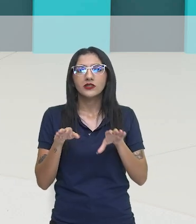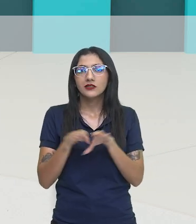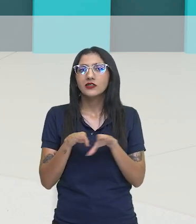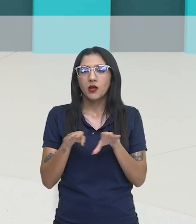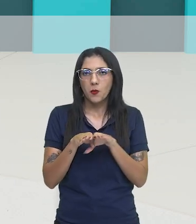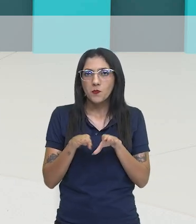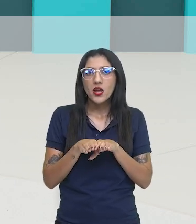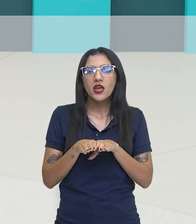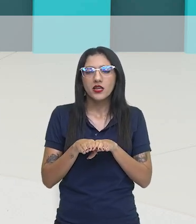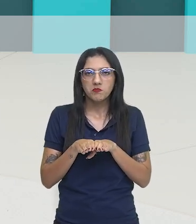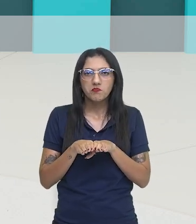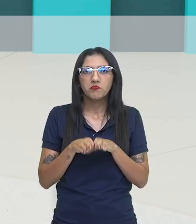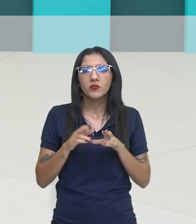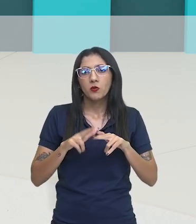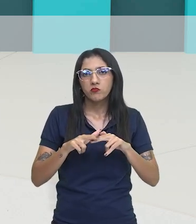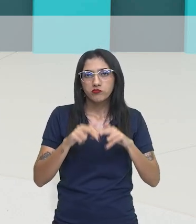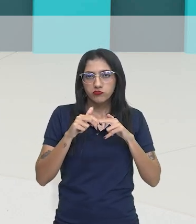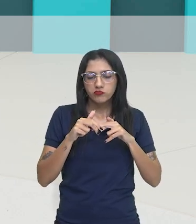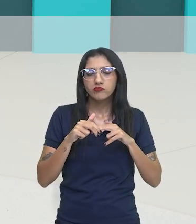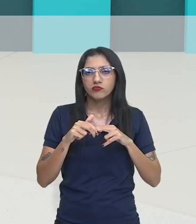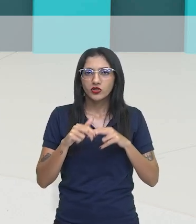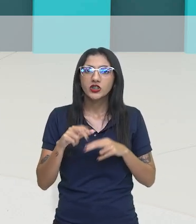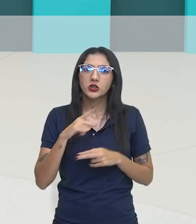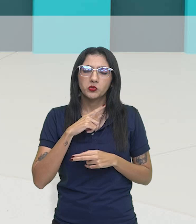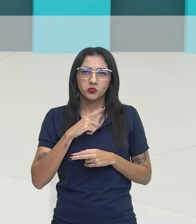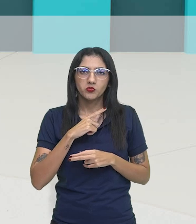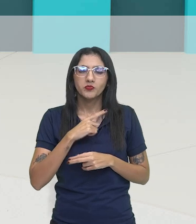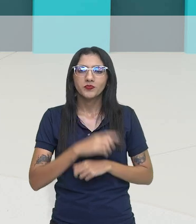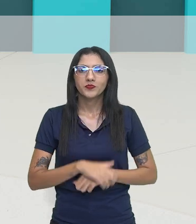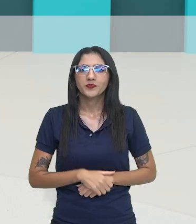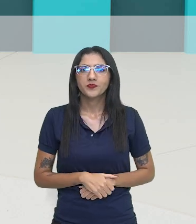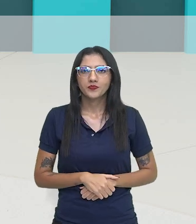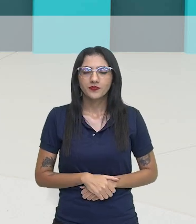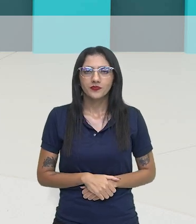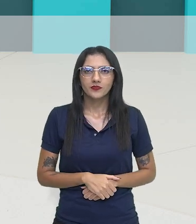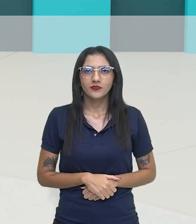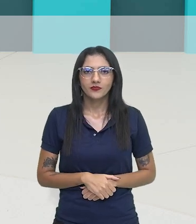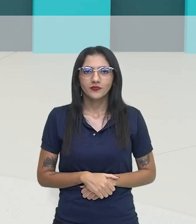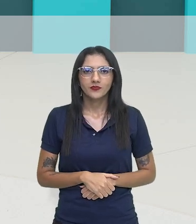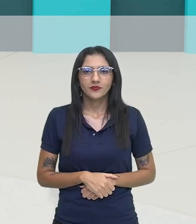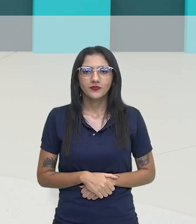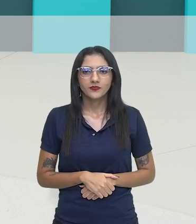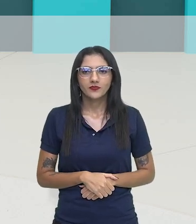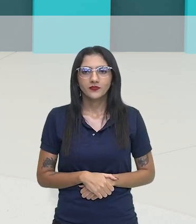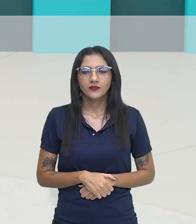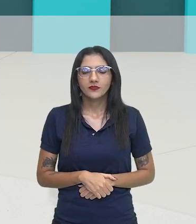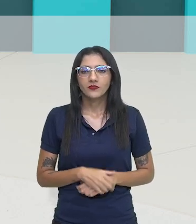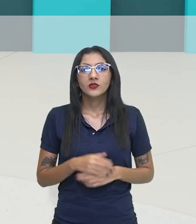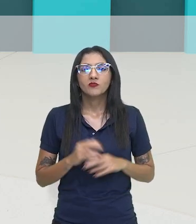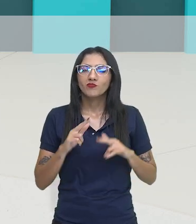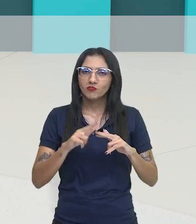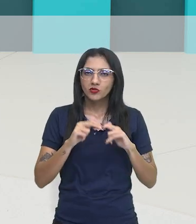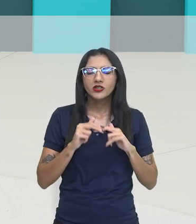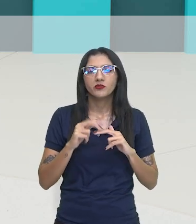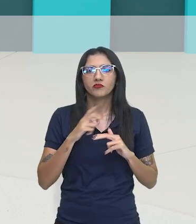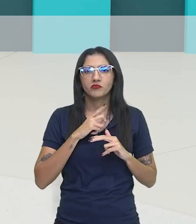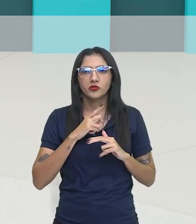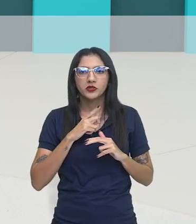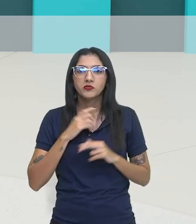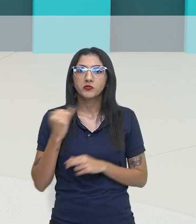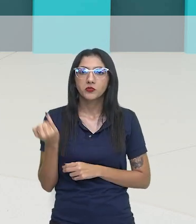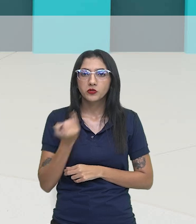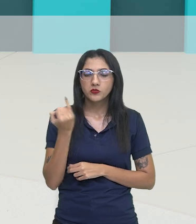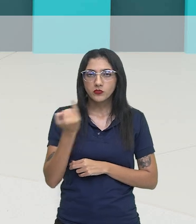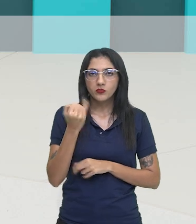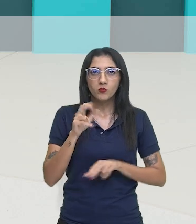do quadril, coxas e glúteos também, certo? Então, teve um papel fundamental também a nossa